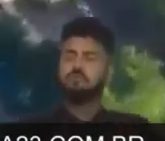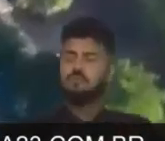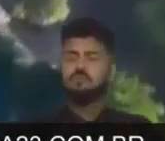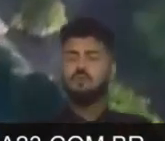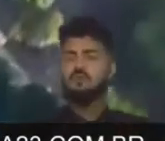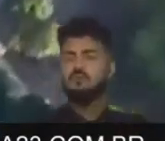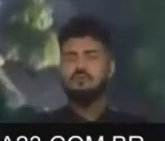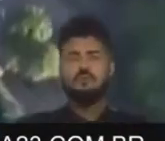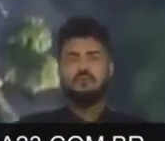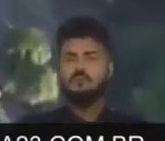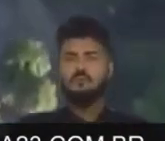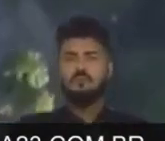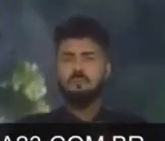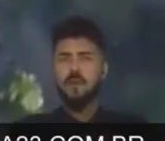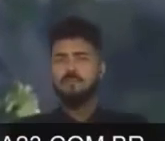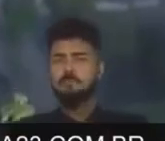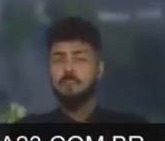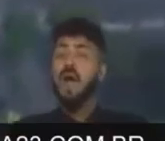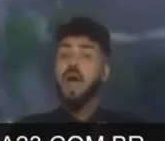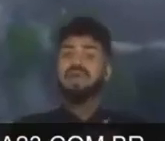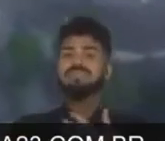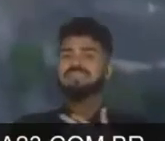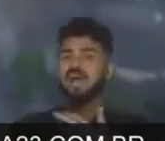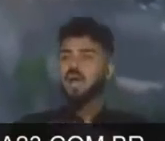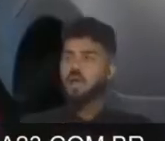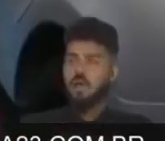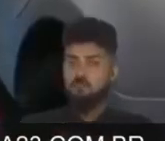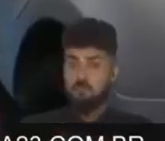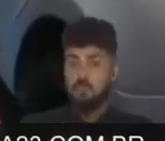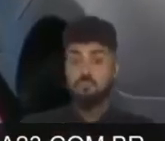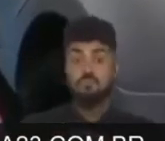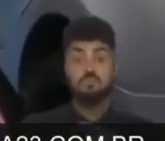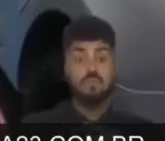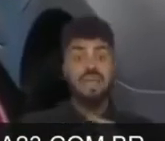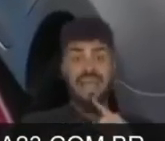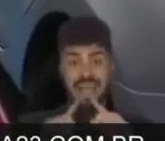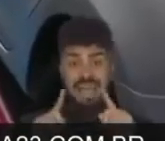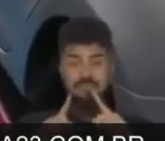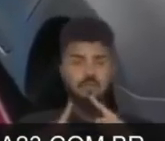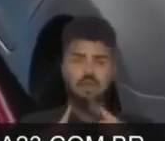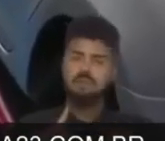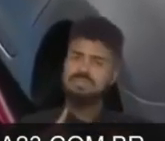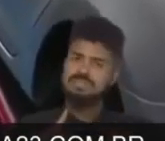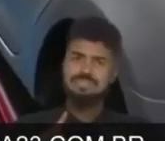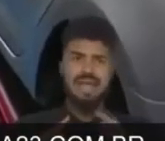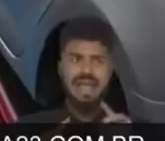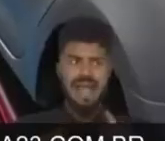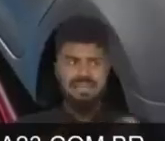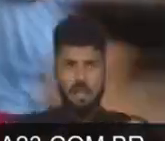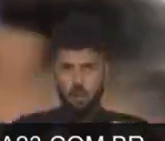manifestação saíram em carreata por ruas da região central da cidade. Os motoristas cobram um valor mínimo de R$ 10,00